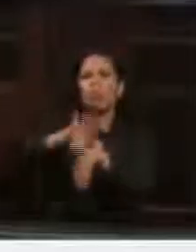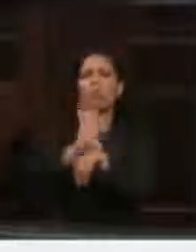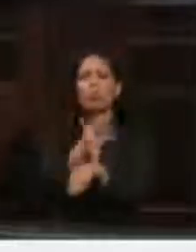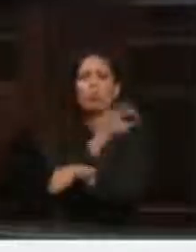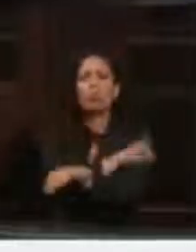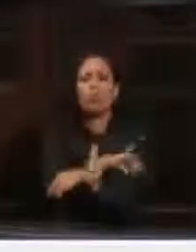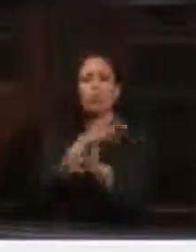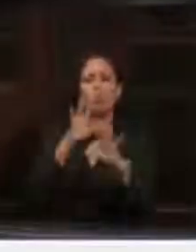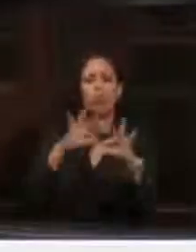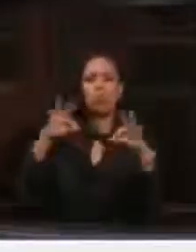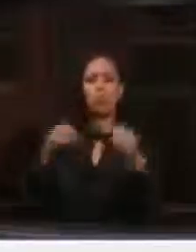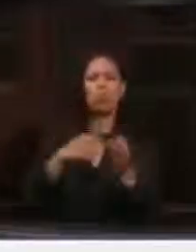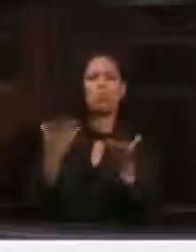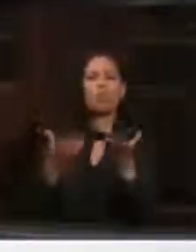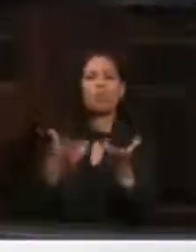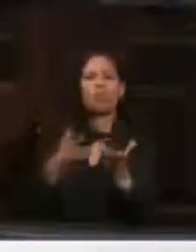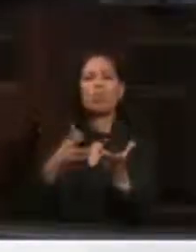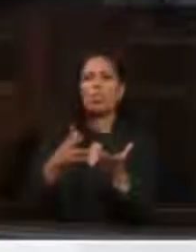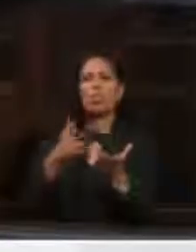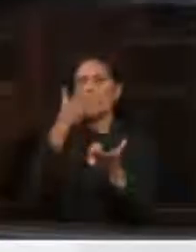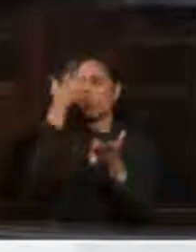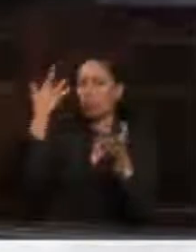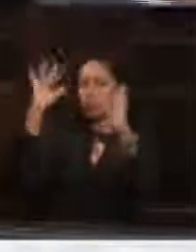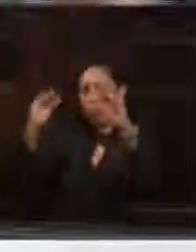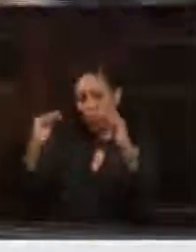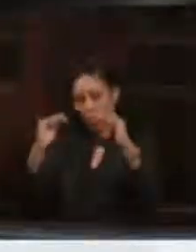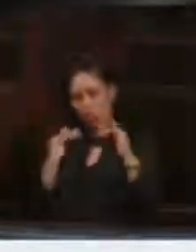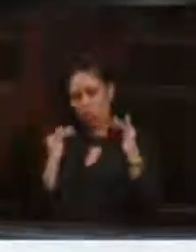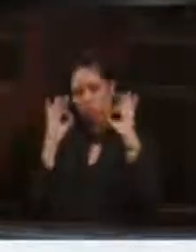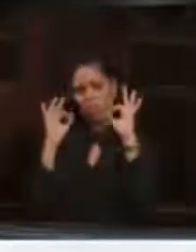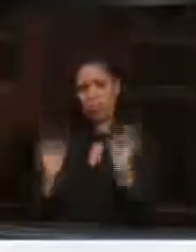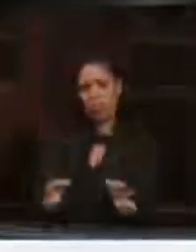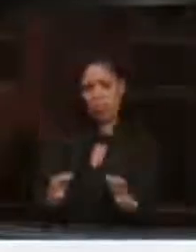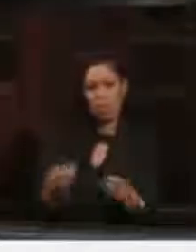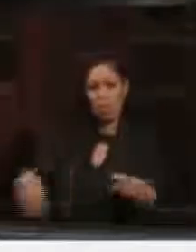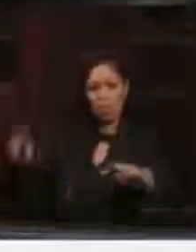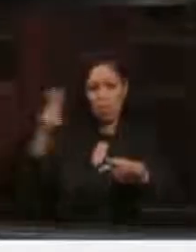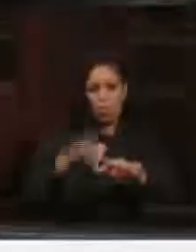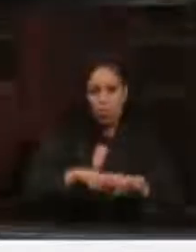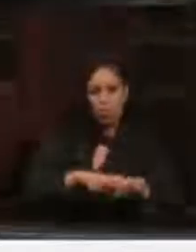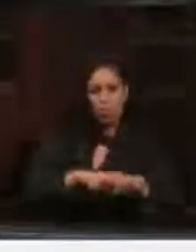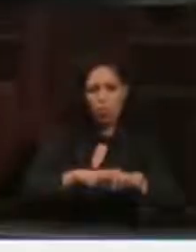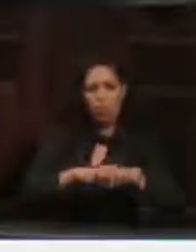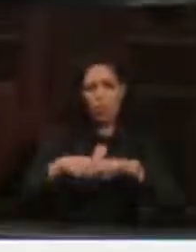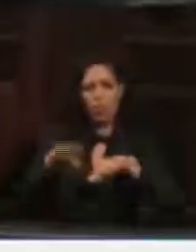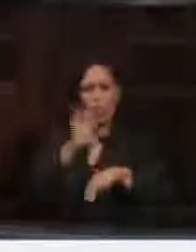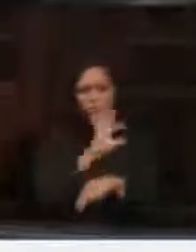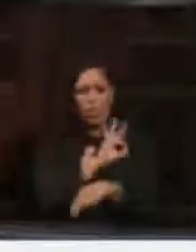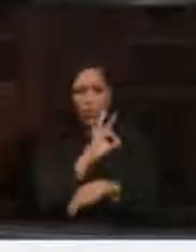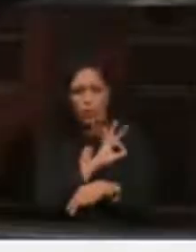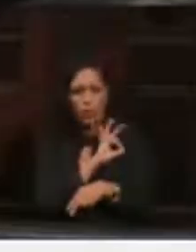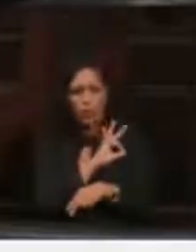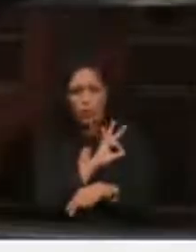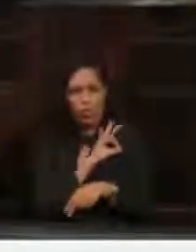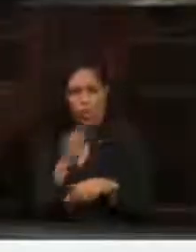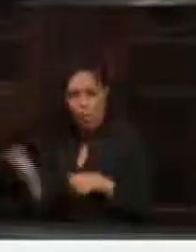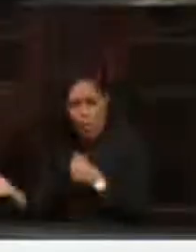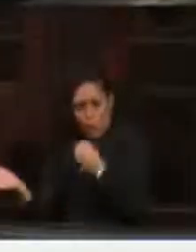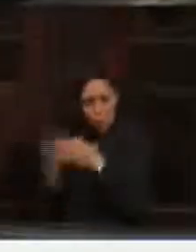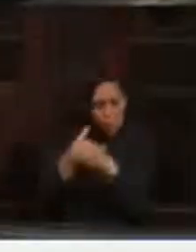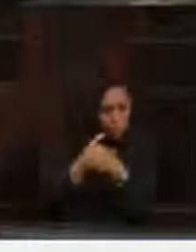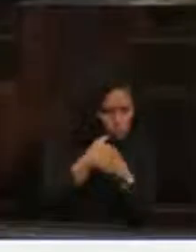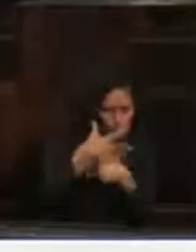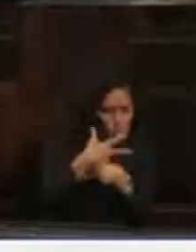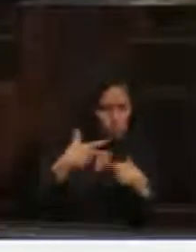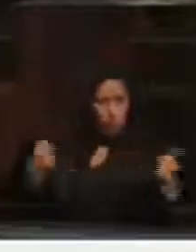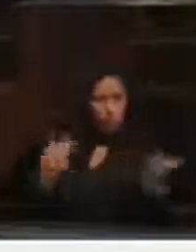ser reconhecidos da forma que merecemos ser reconhecidos. Que prendam qualquer tipo de policial que se esconde atrás de uma farda,